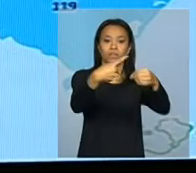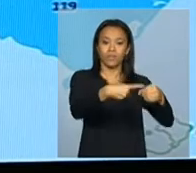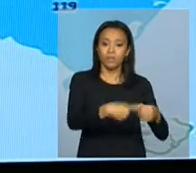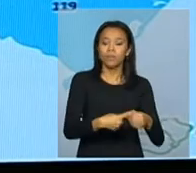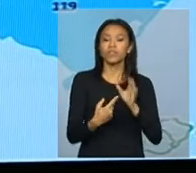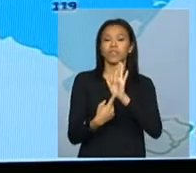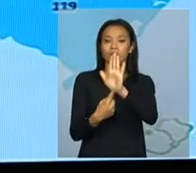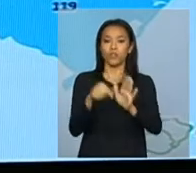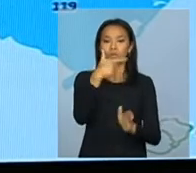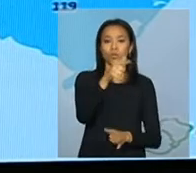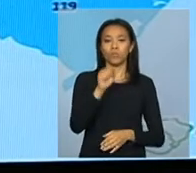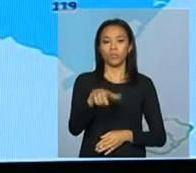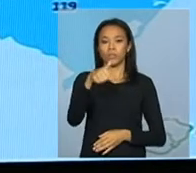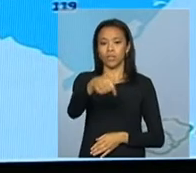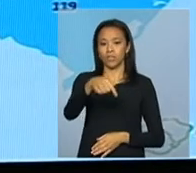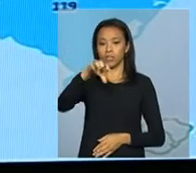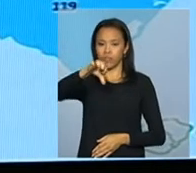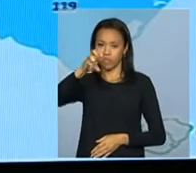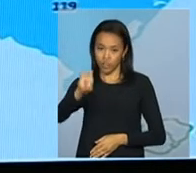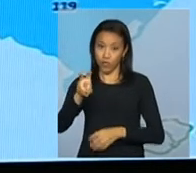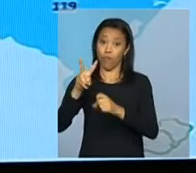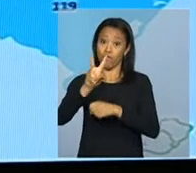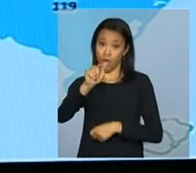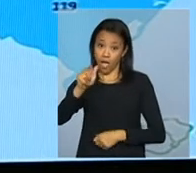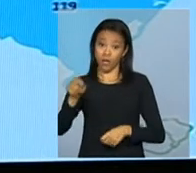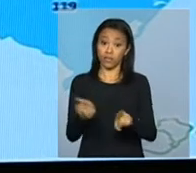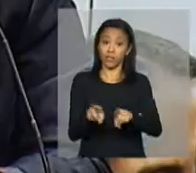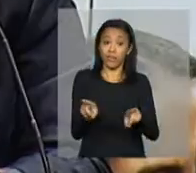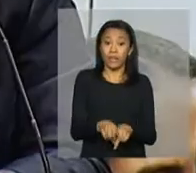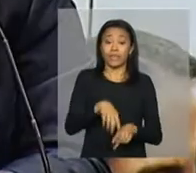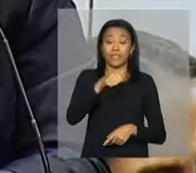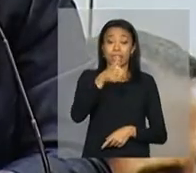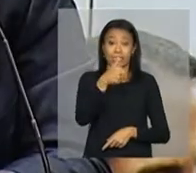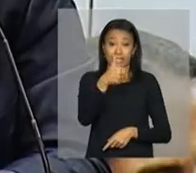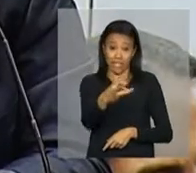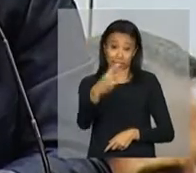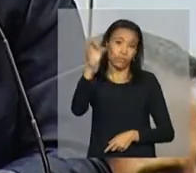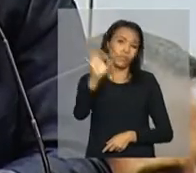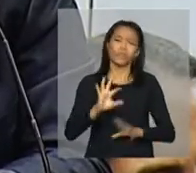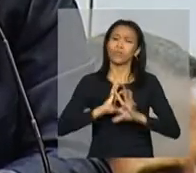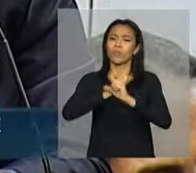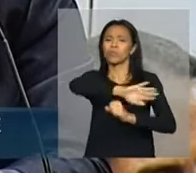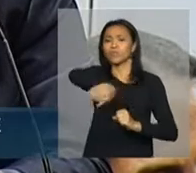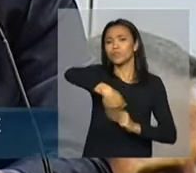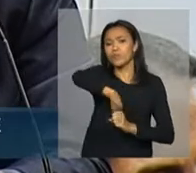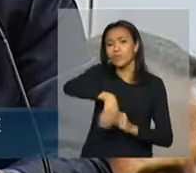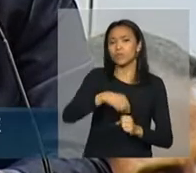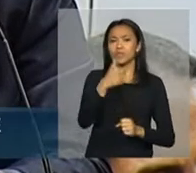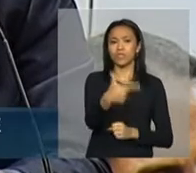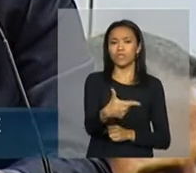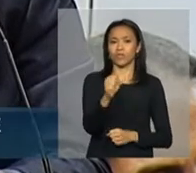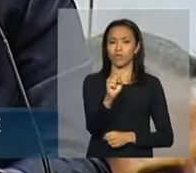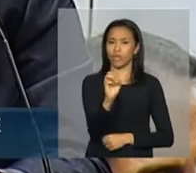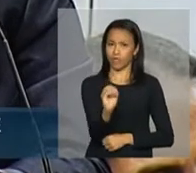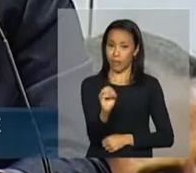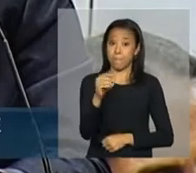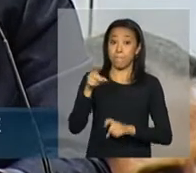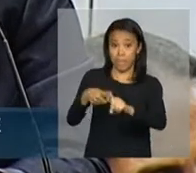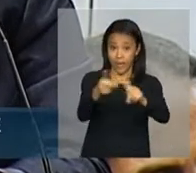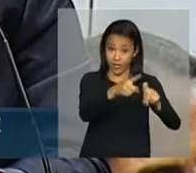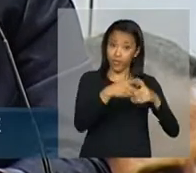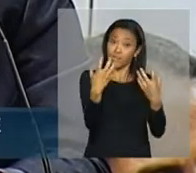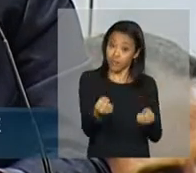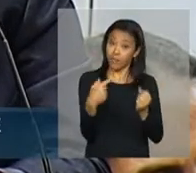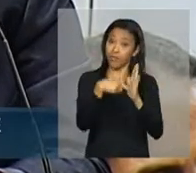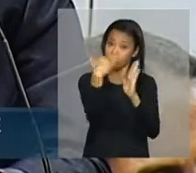ofereceram 2.795 vagas com 103 municípios atendidos treze por cento do total 280 metros homologar a